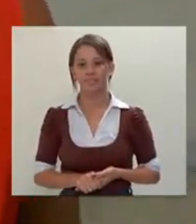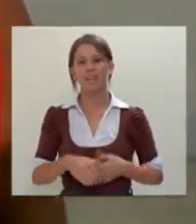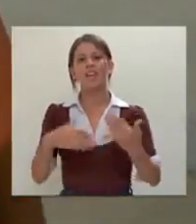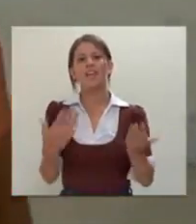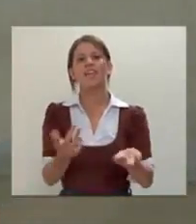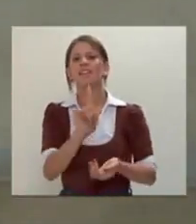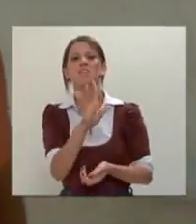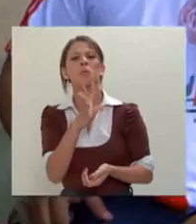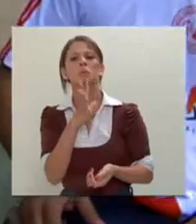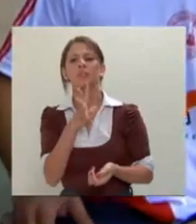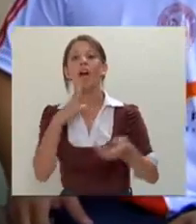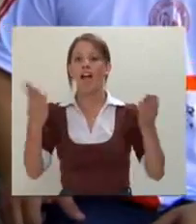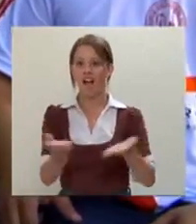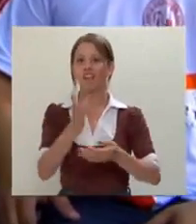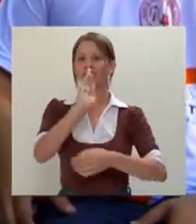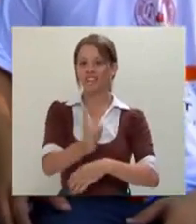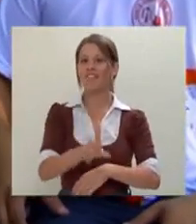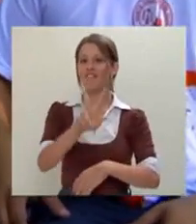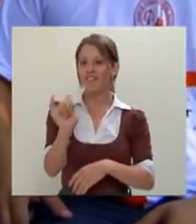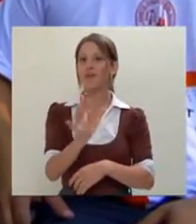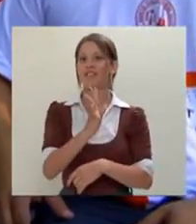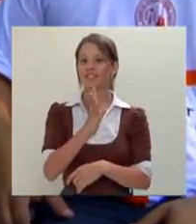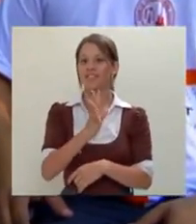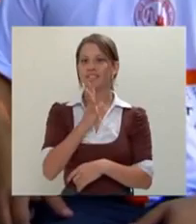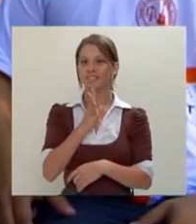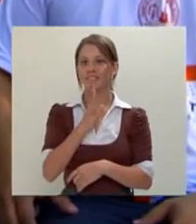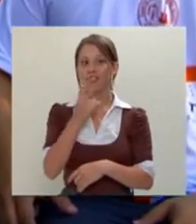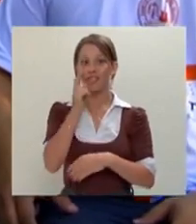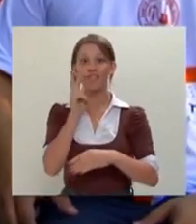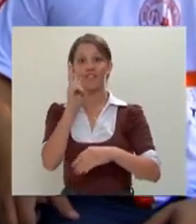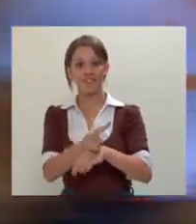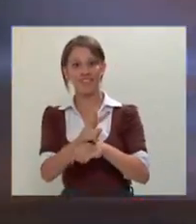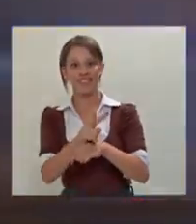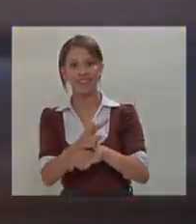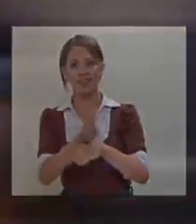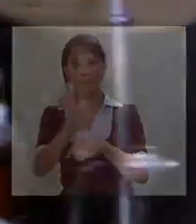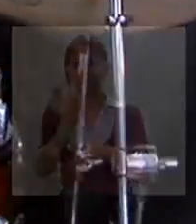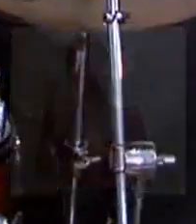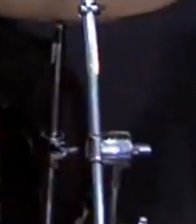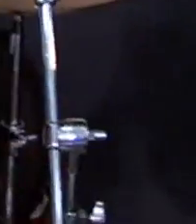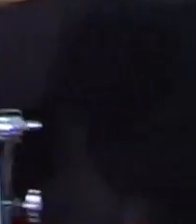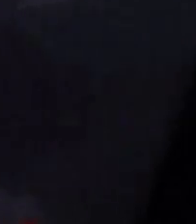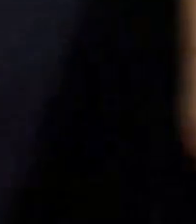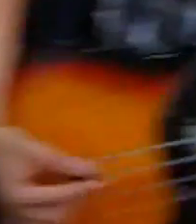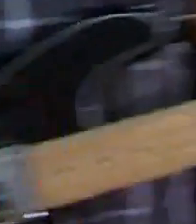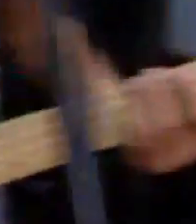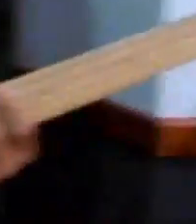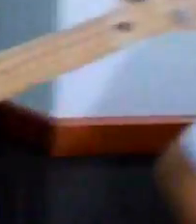Muito obrigado. Cachorro Urubu aqui e Cachorro Urubu lá no estúdio. Eles vão tocar no Esporte Campeão.